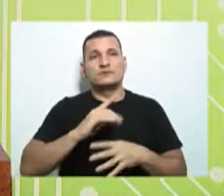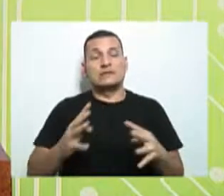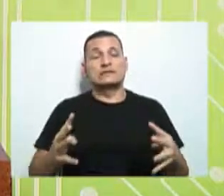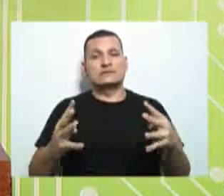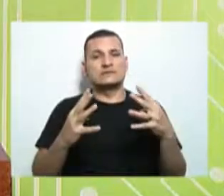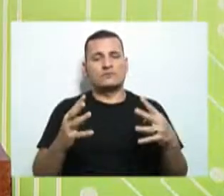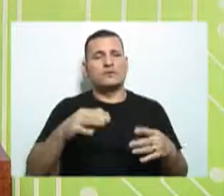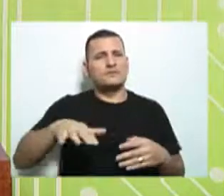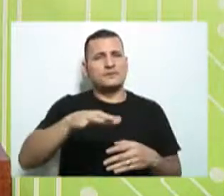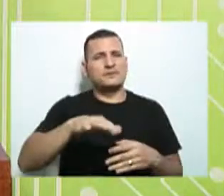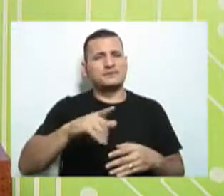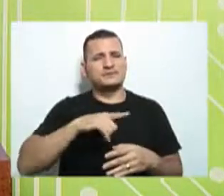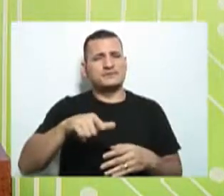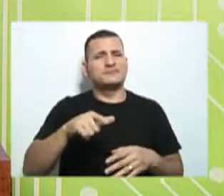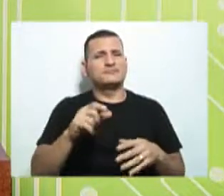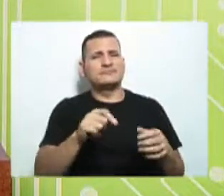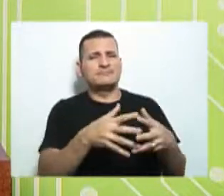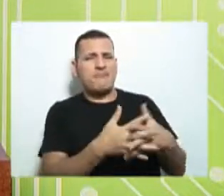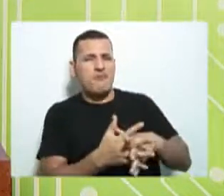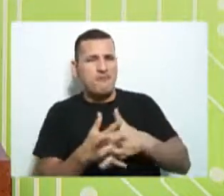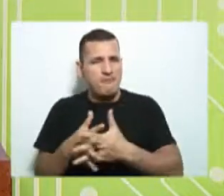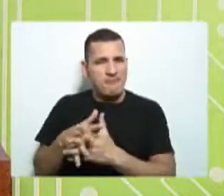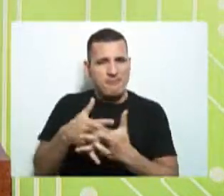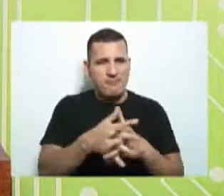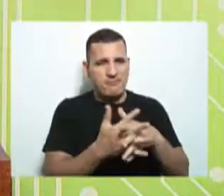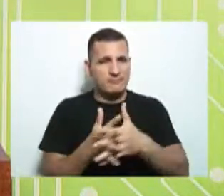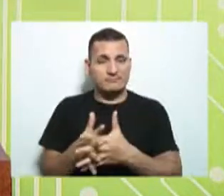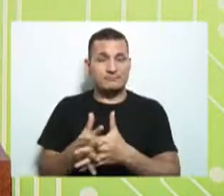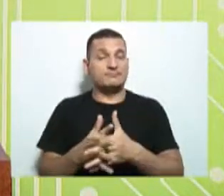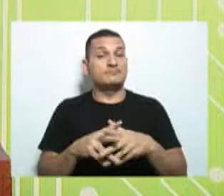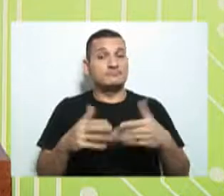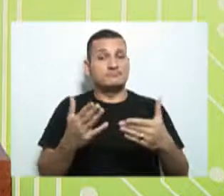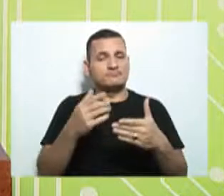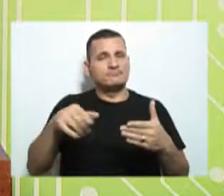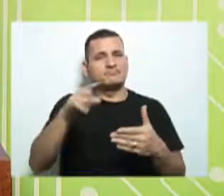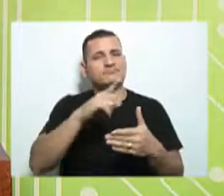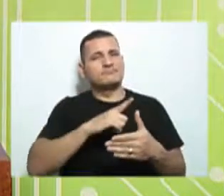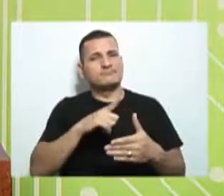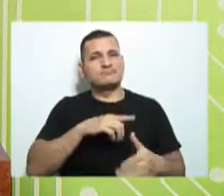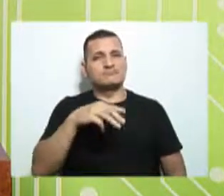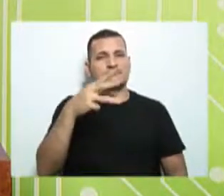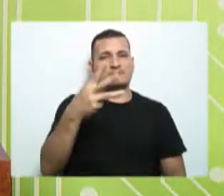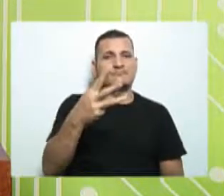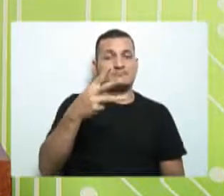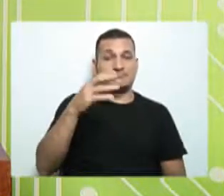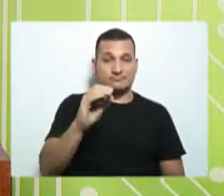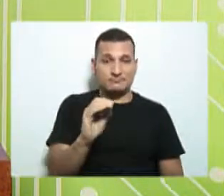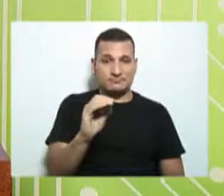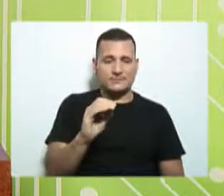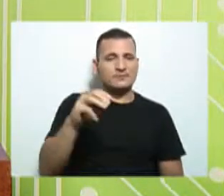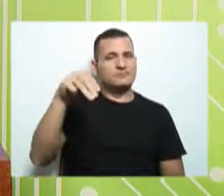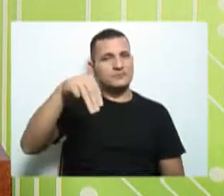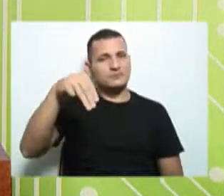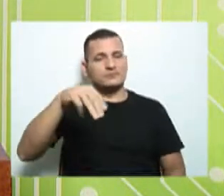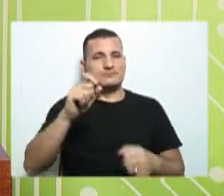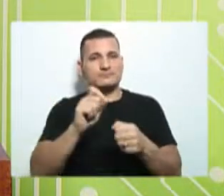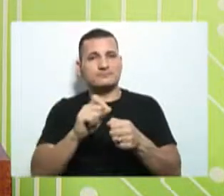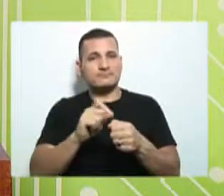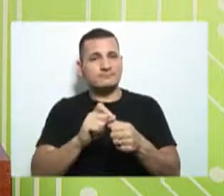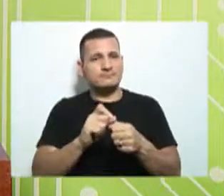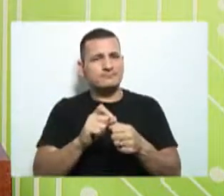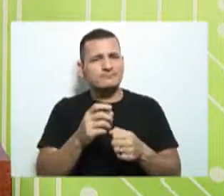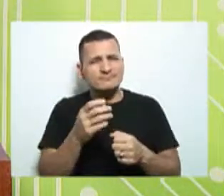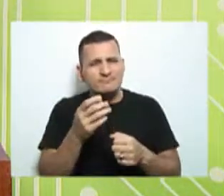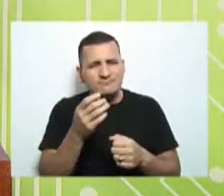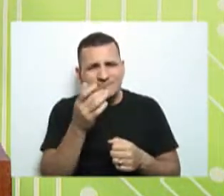que realmente está cheio de conflitos, tá bom? Então vocês tiveram aí 30 minutinhos para fazer, olha que moleza, eu espero que